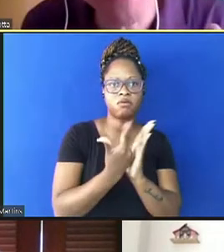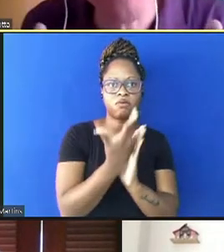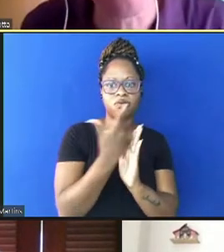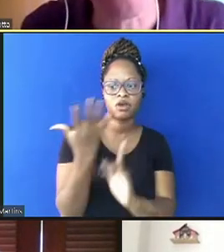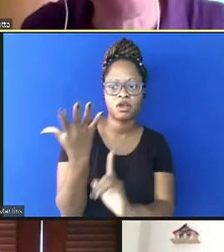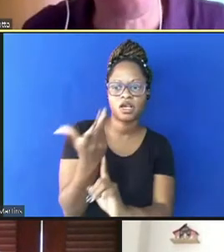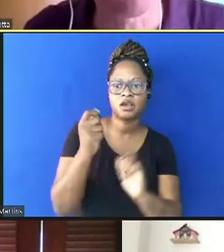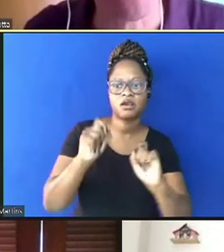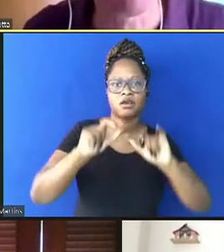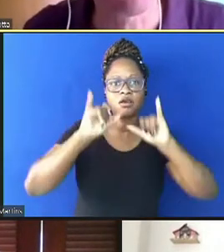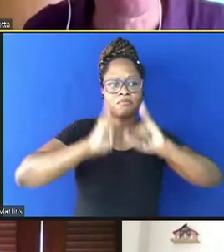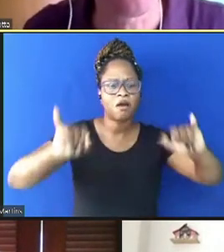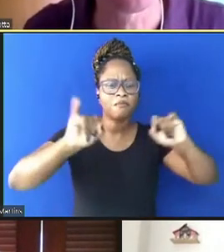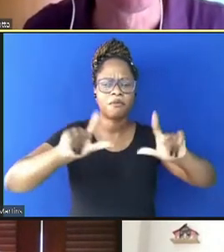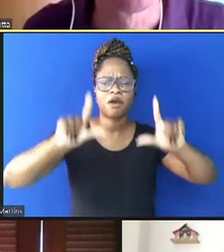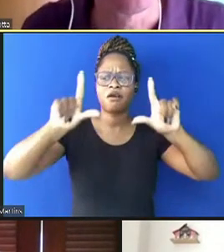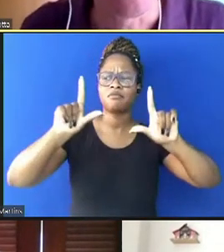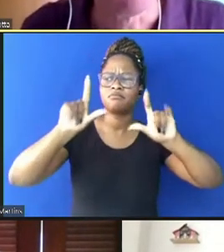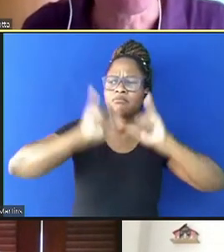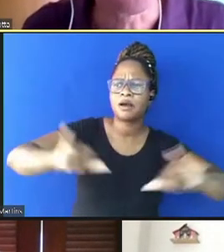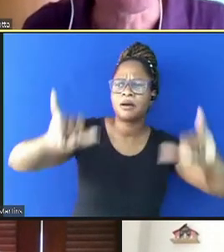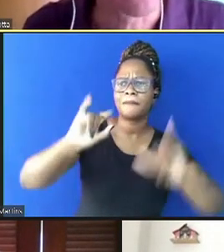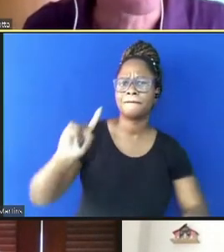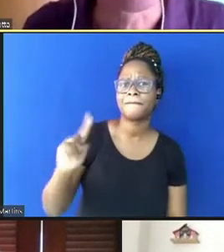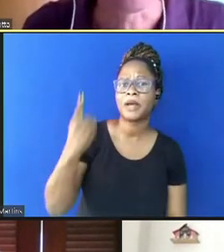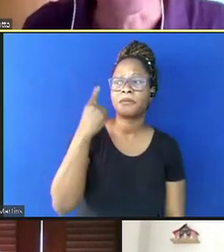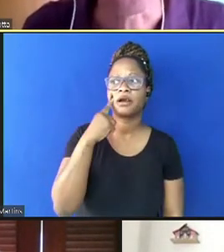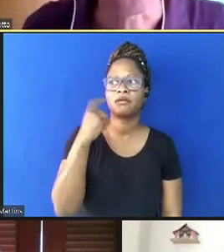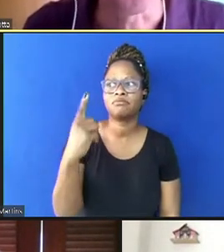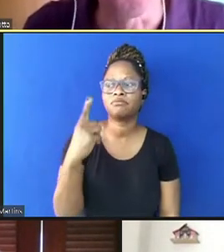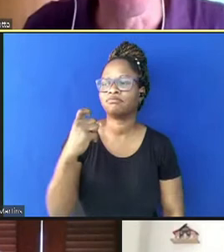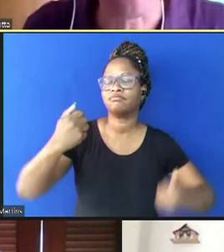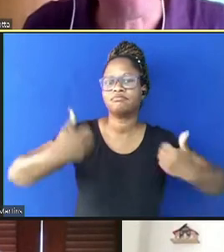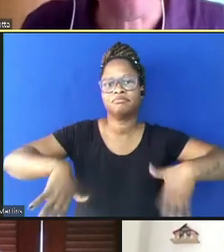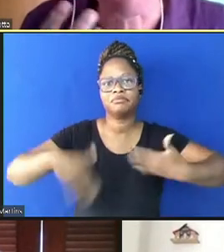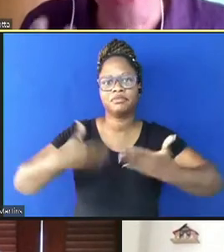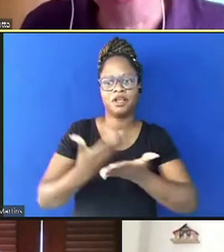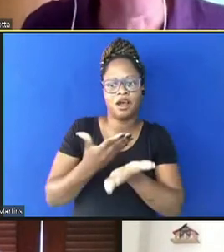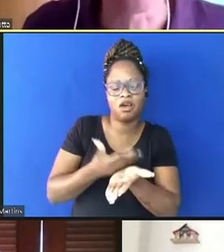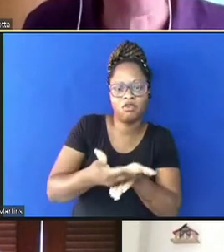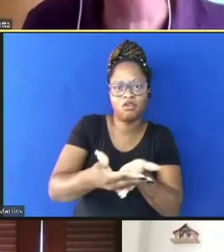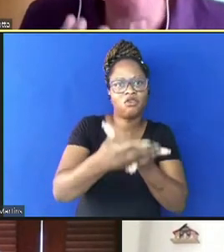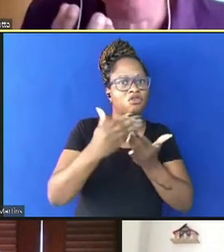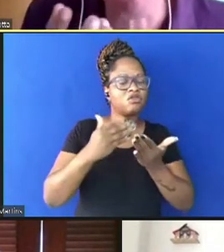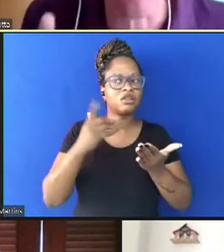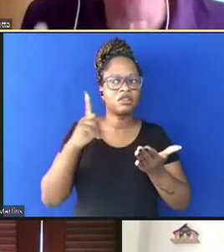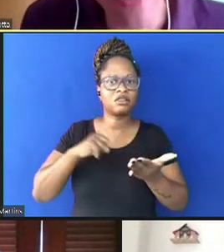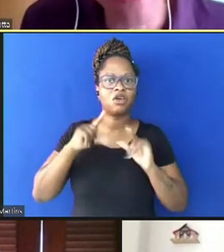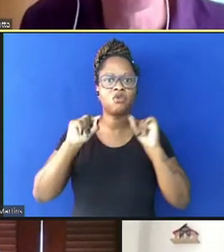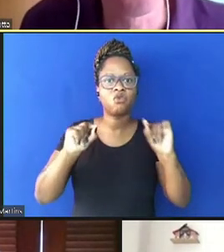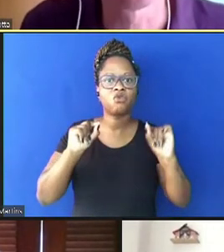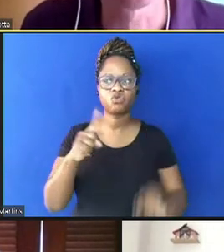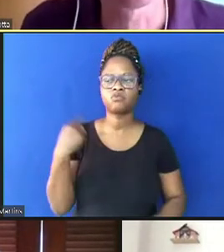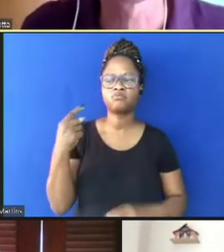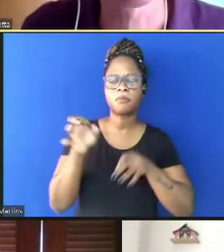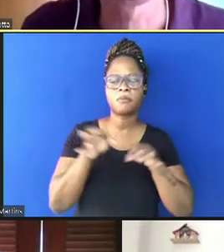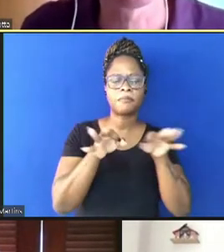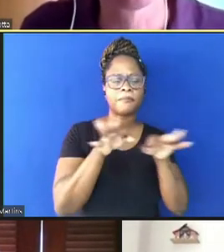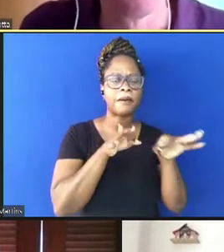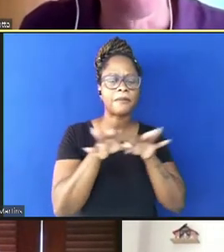chamamento bastante interessante para essa primeira aula inaugural, e com todo esse aspecto, né, de estarmos preparados,